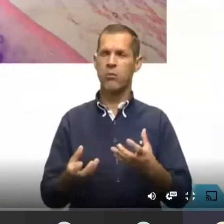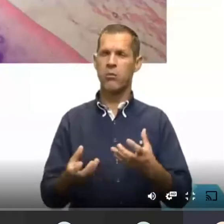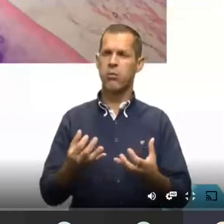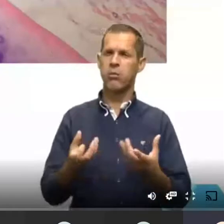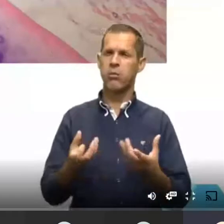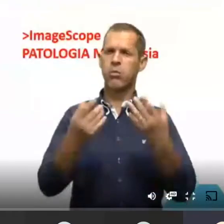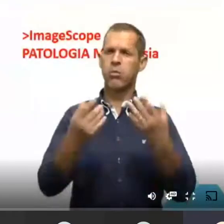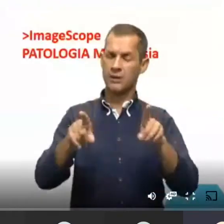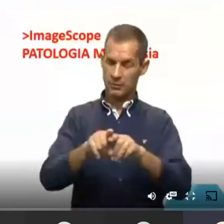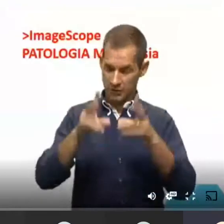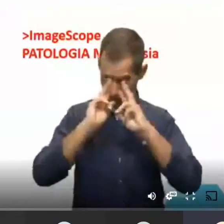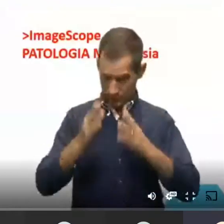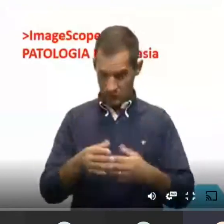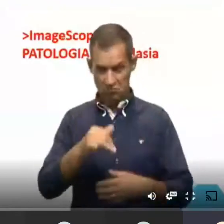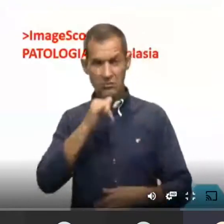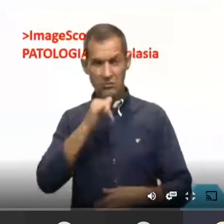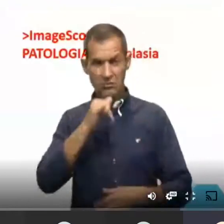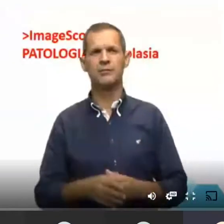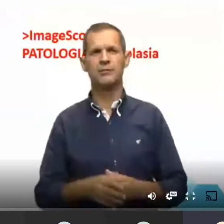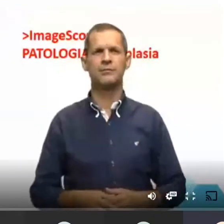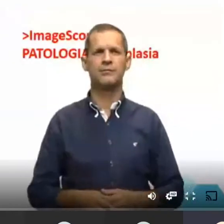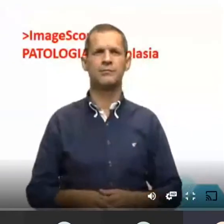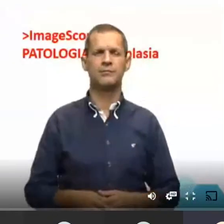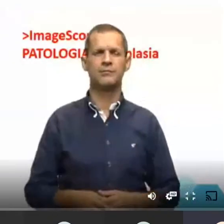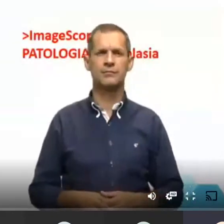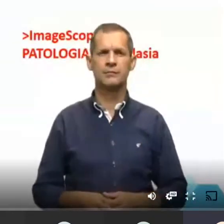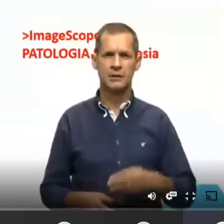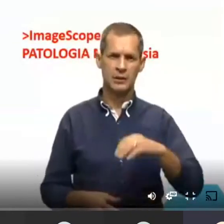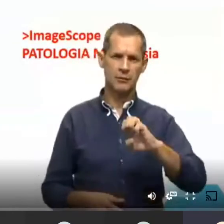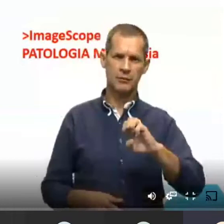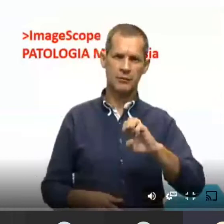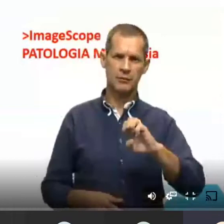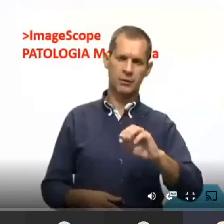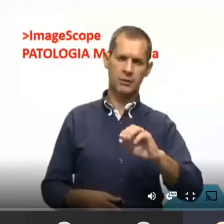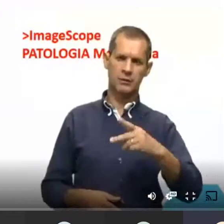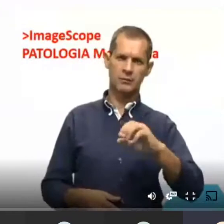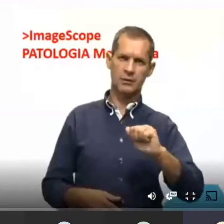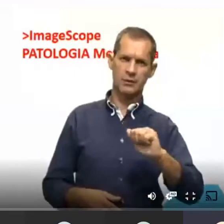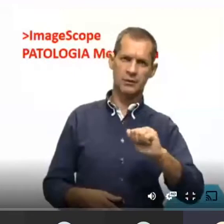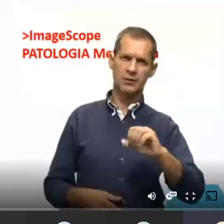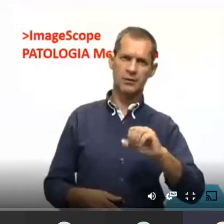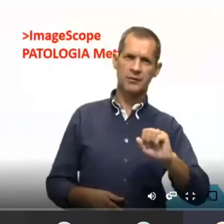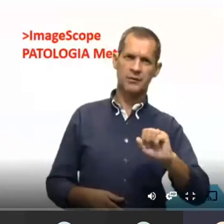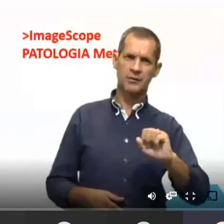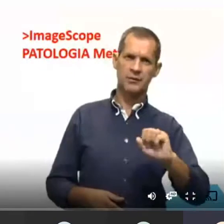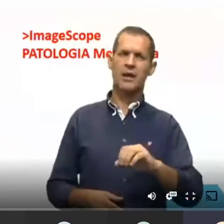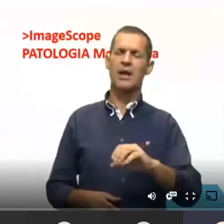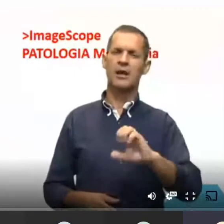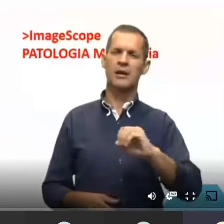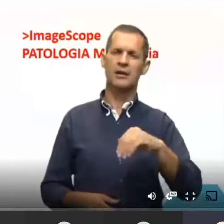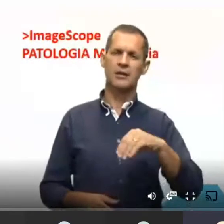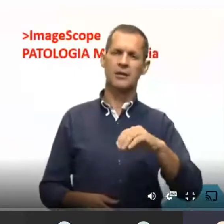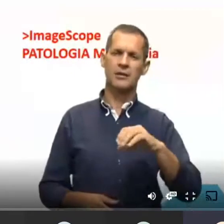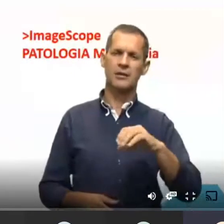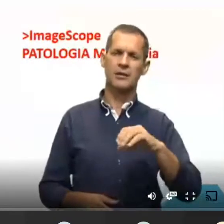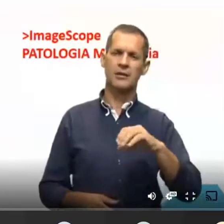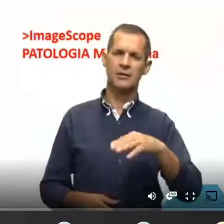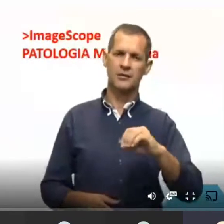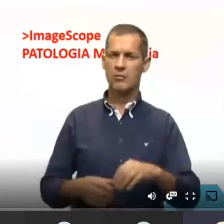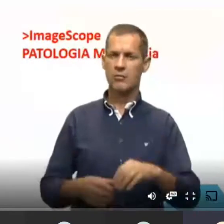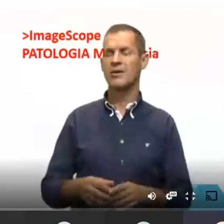né? Vamos continuar. Por exemplo, a metaplasia escamosa de traqueia, né? Eu coloquei brônquio aqui,